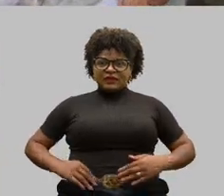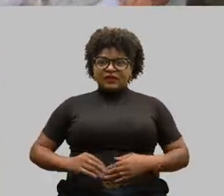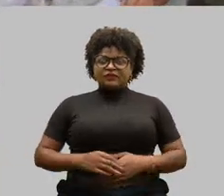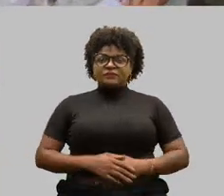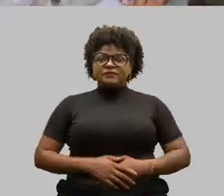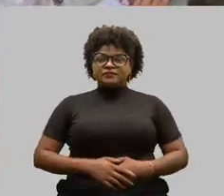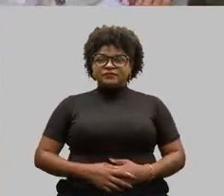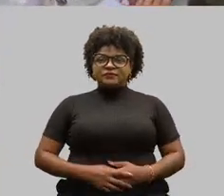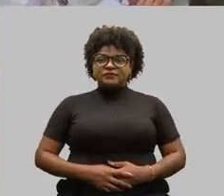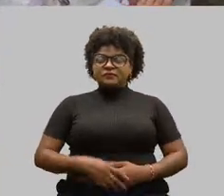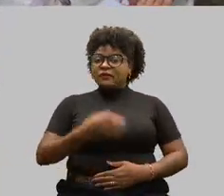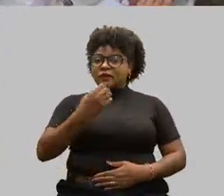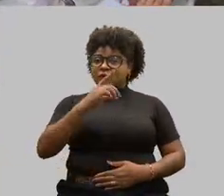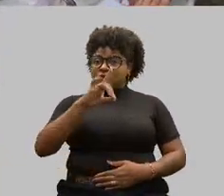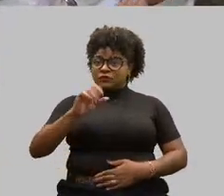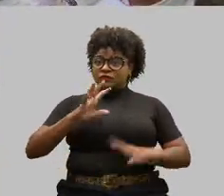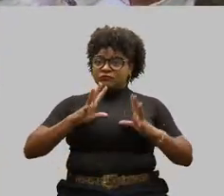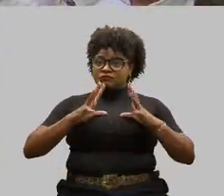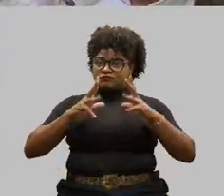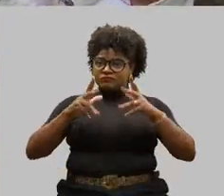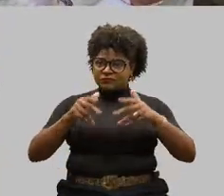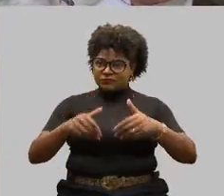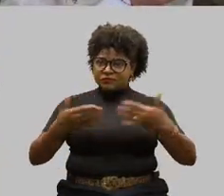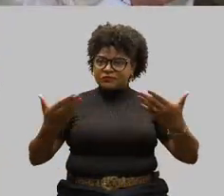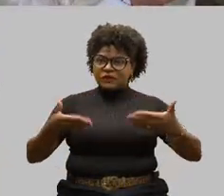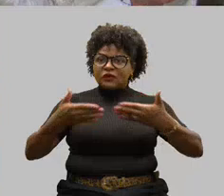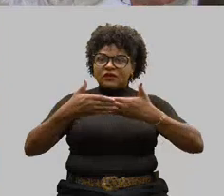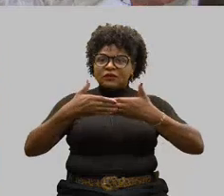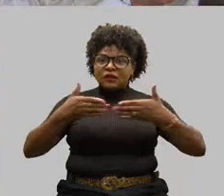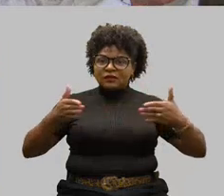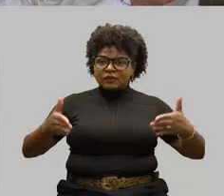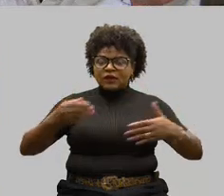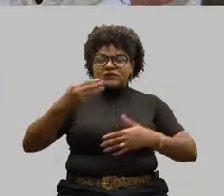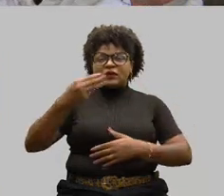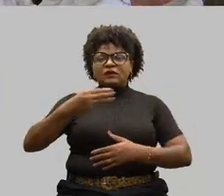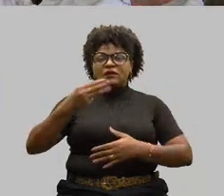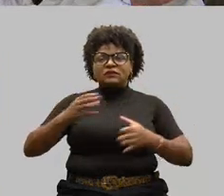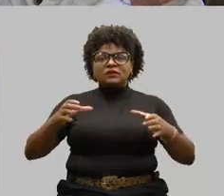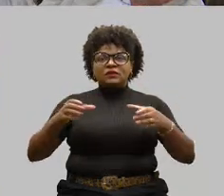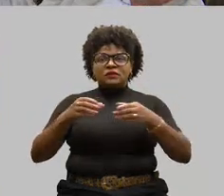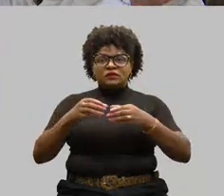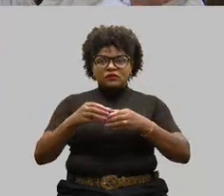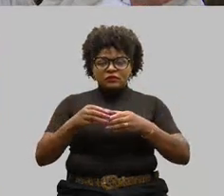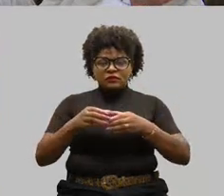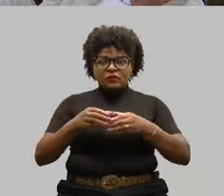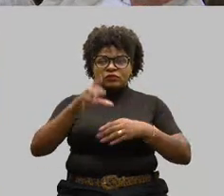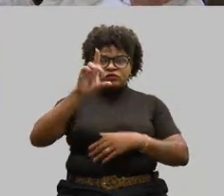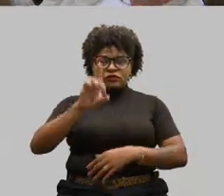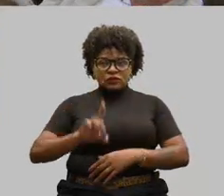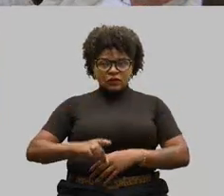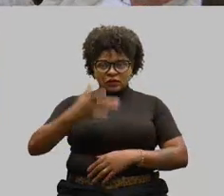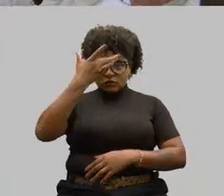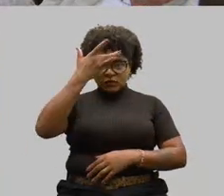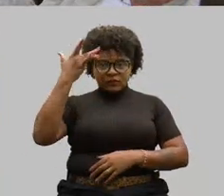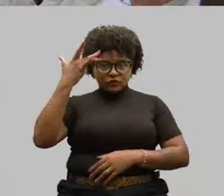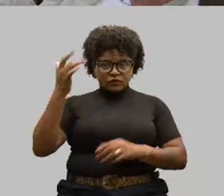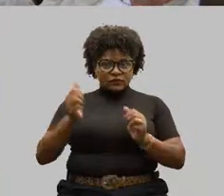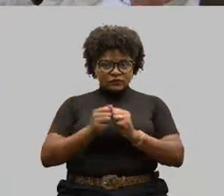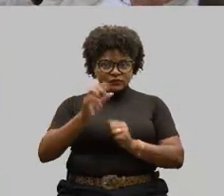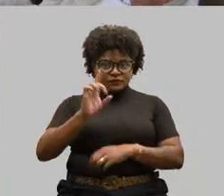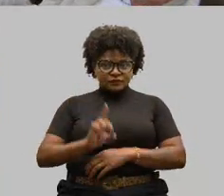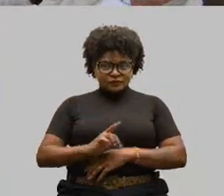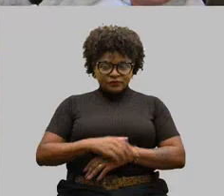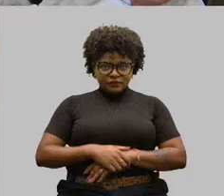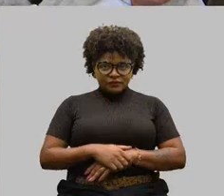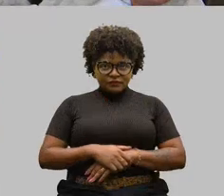comissão de defesa dos direitos das pessoas com deficiência da primeira sessão Legislativa ordinária da vigésima